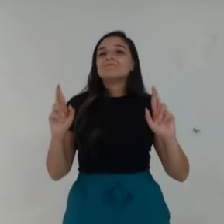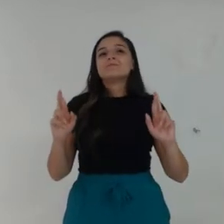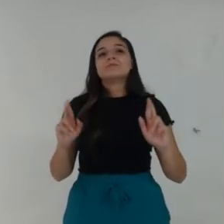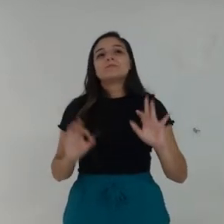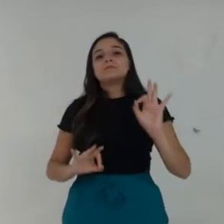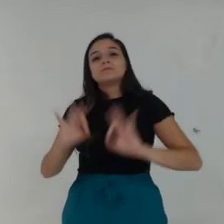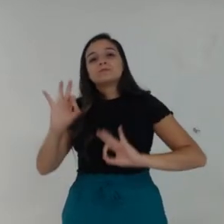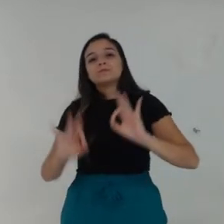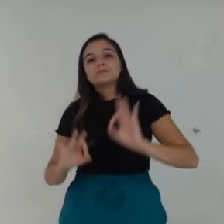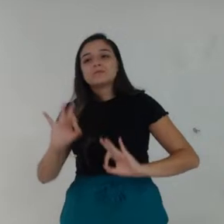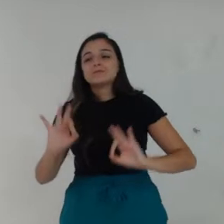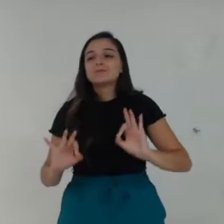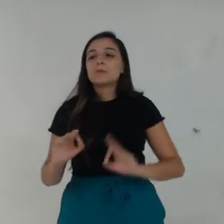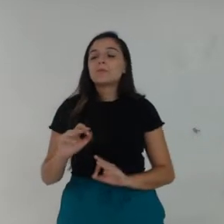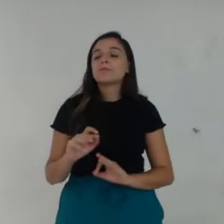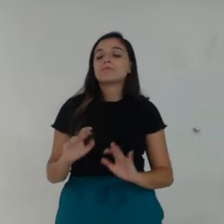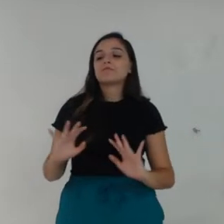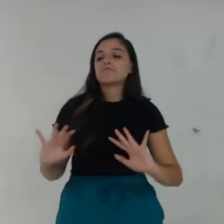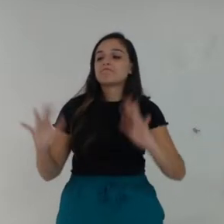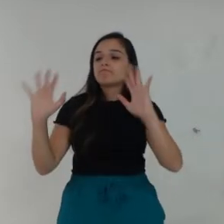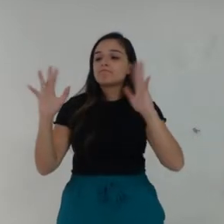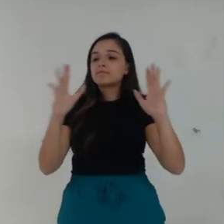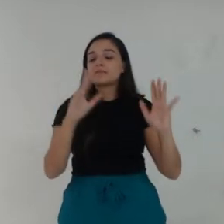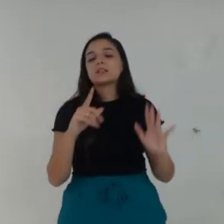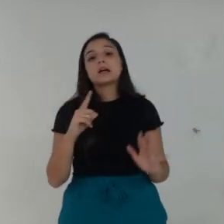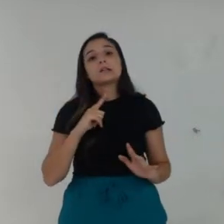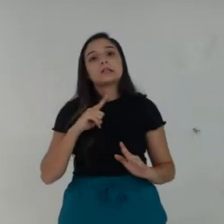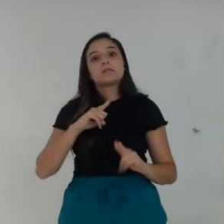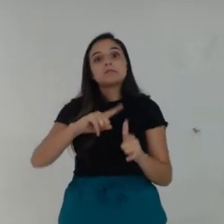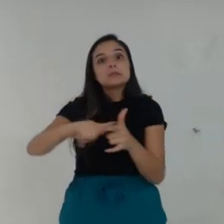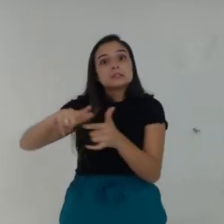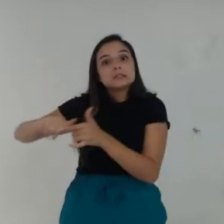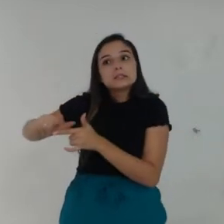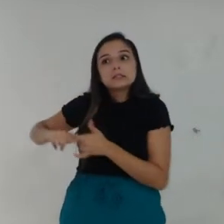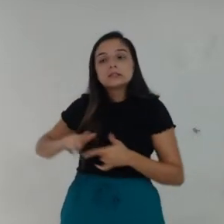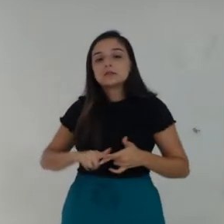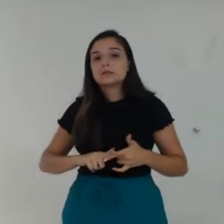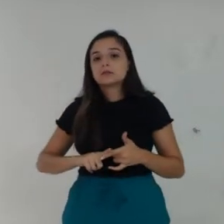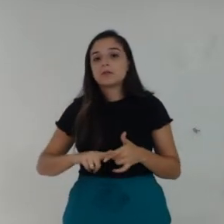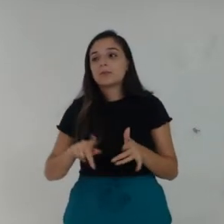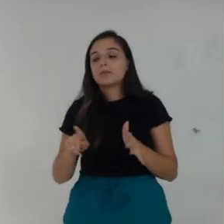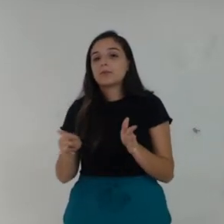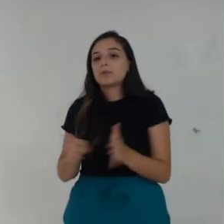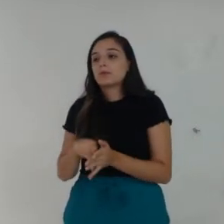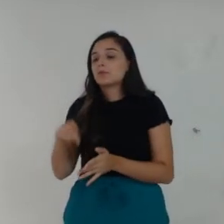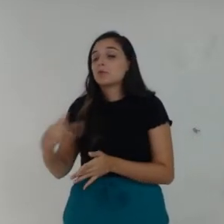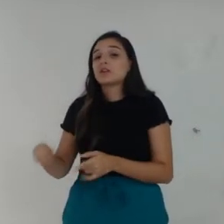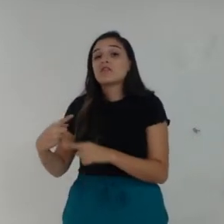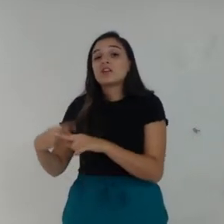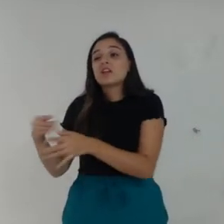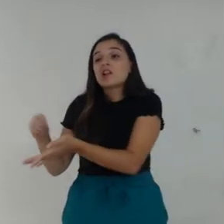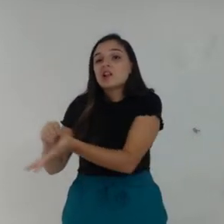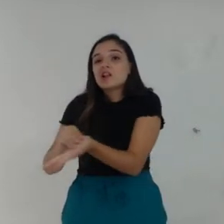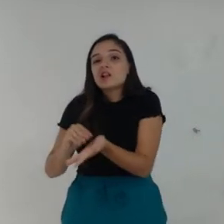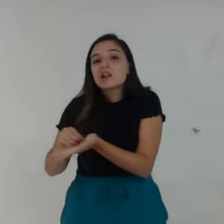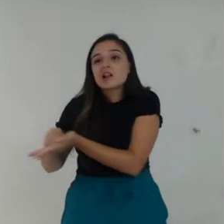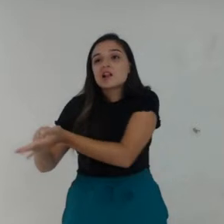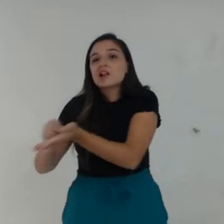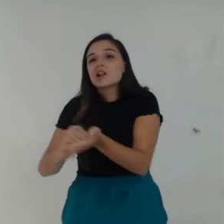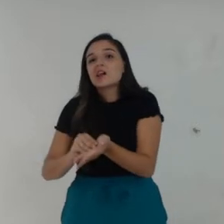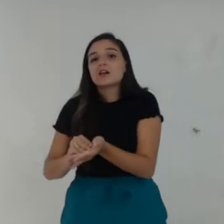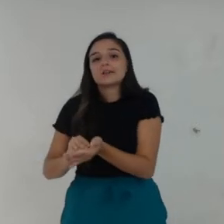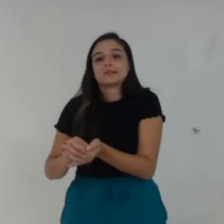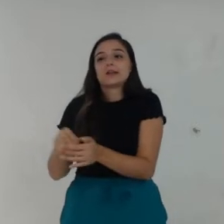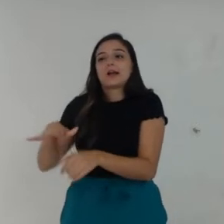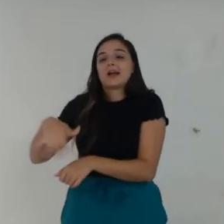o PIBIC, e aconteceram diversos problemas, né, dessa natureza, por essa carência que nós tínhamos na prática